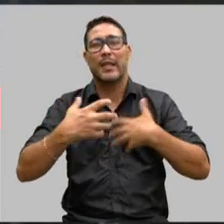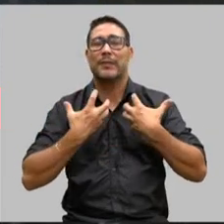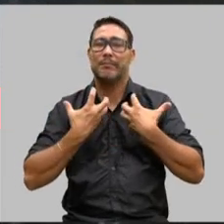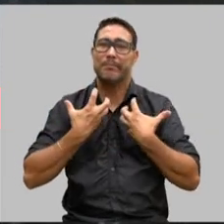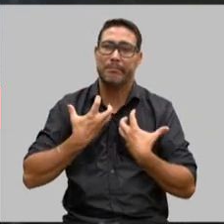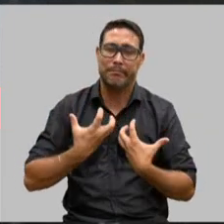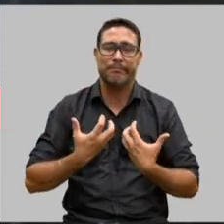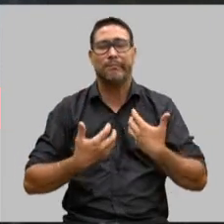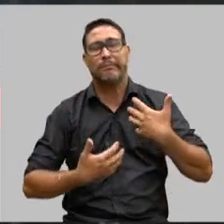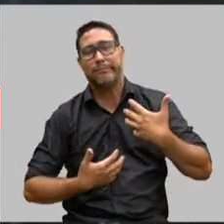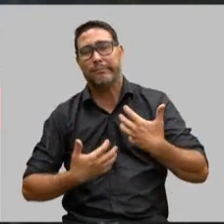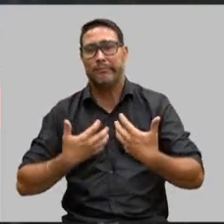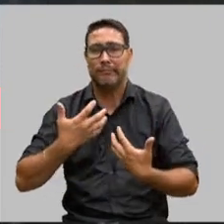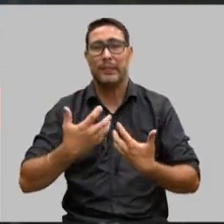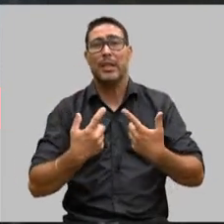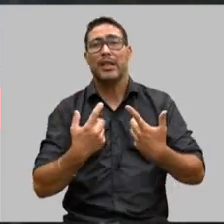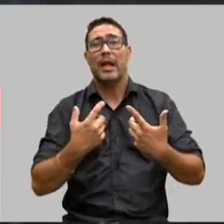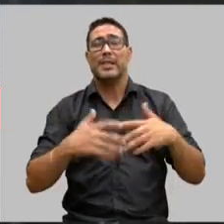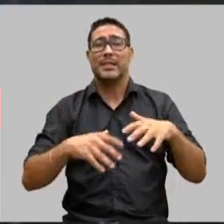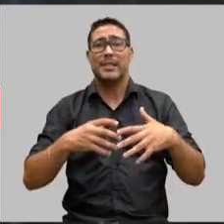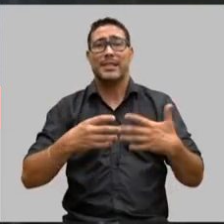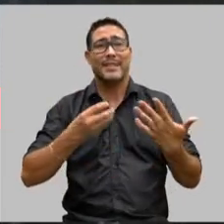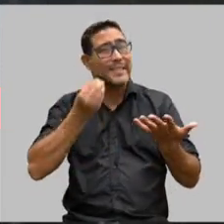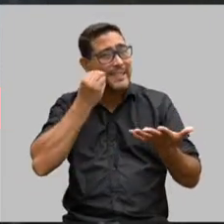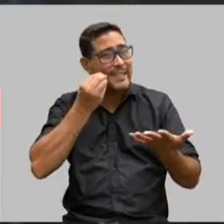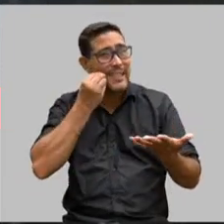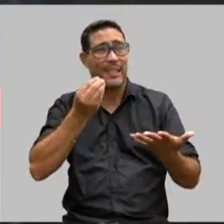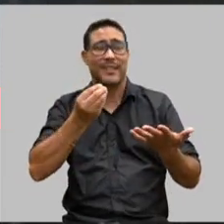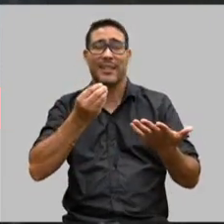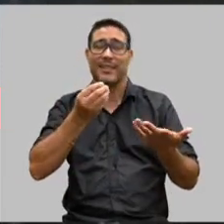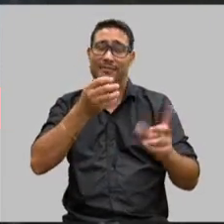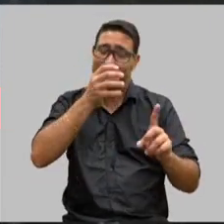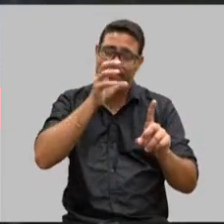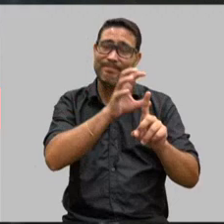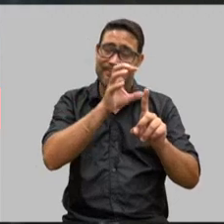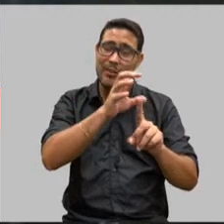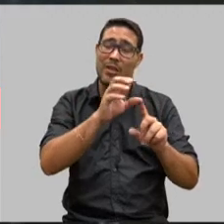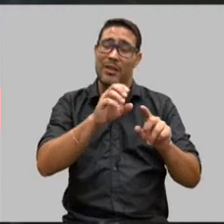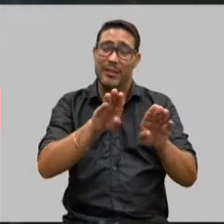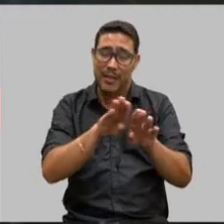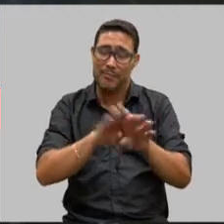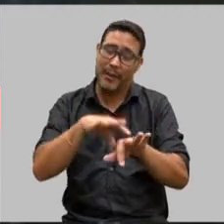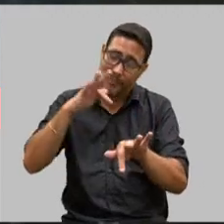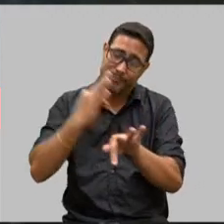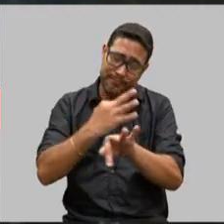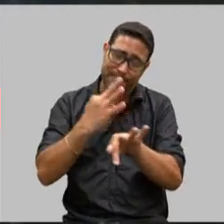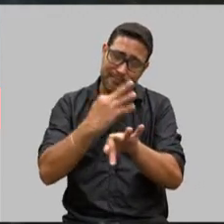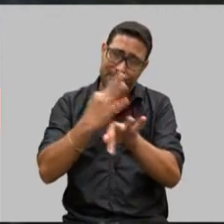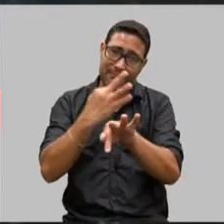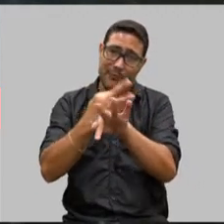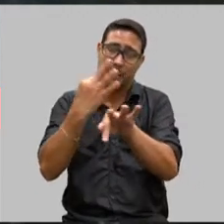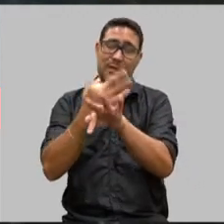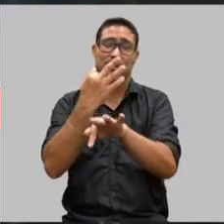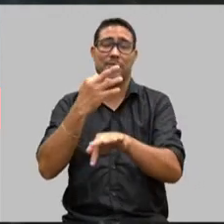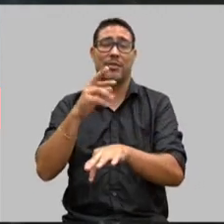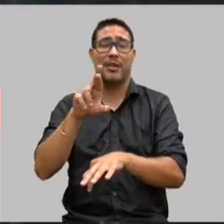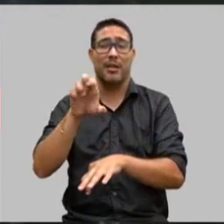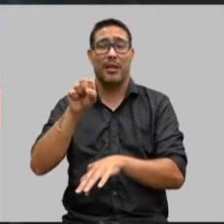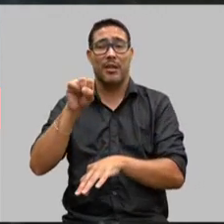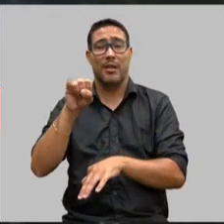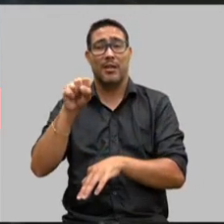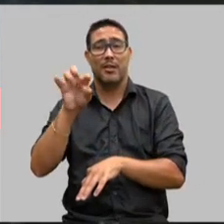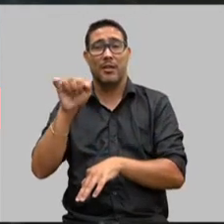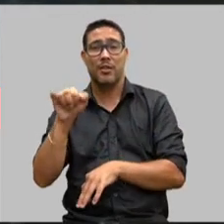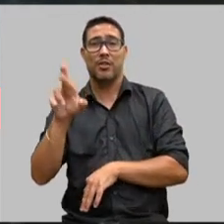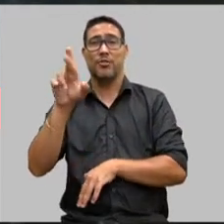convencer ou resistir, eu acho a melhor palavra, de que a Serra do Curral